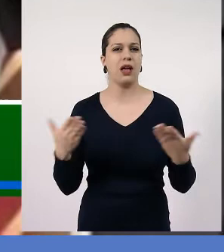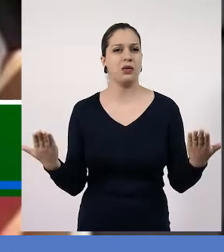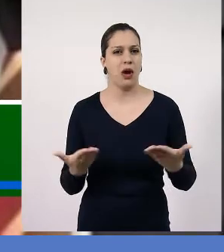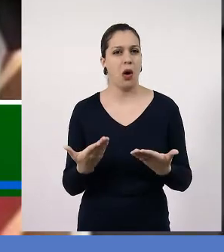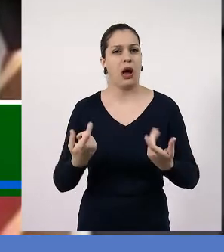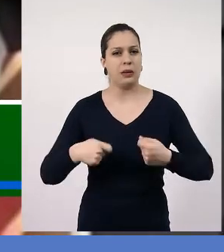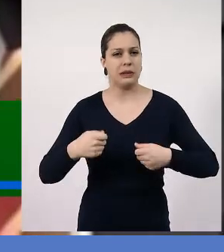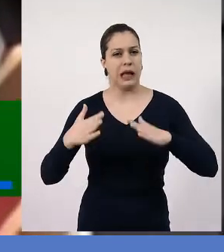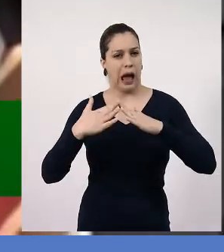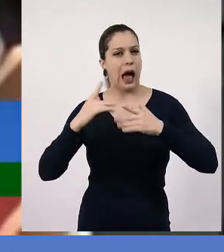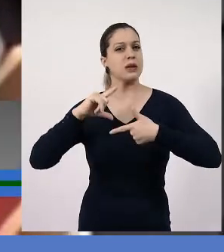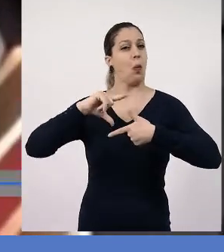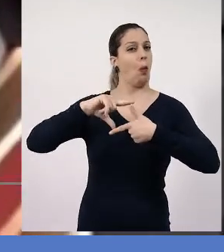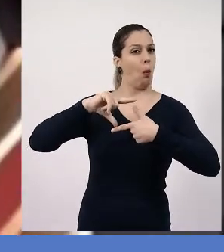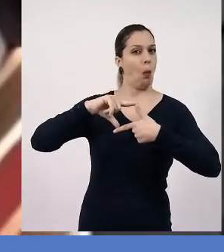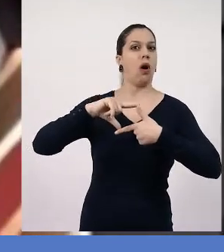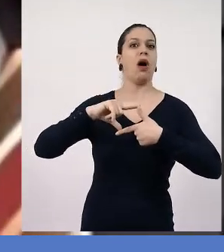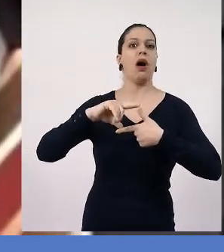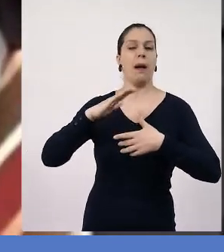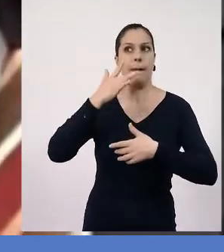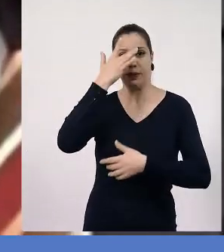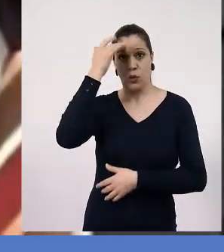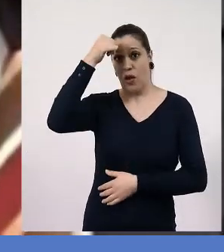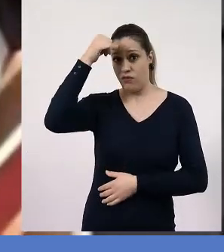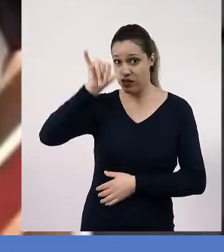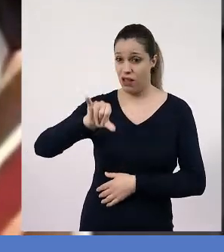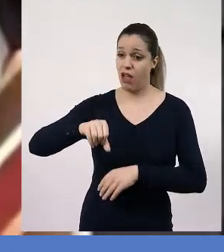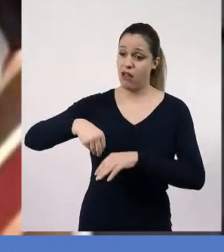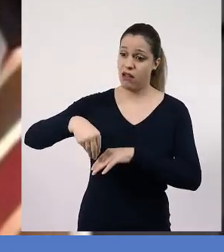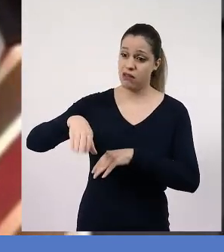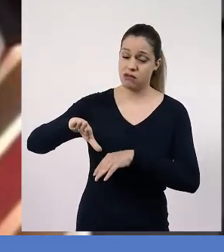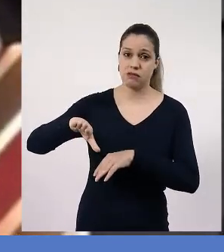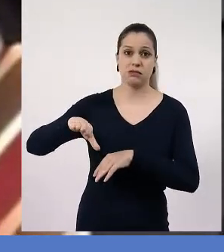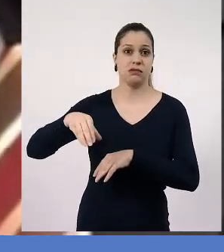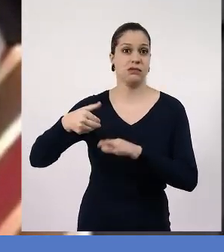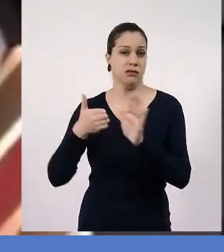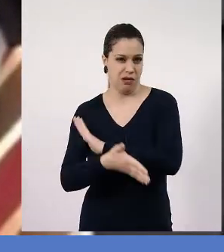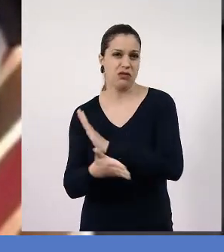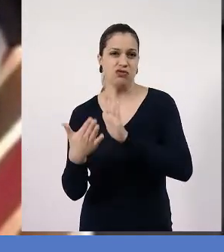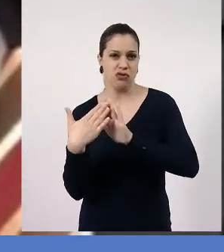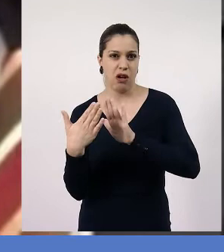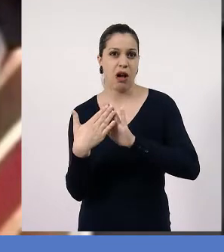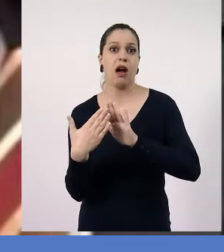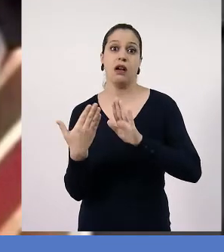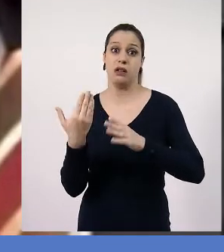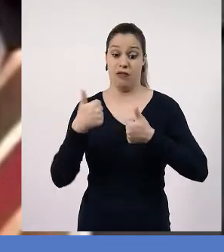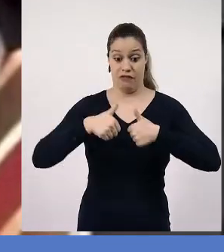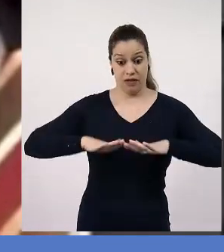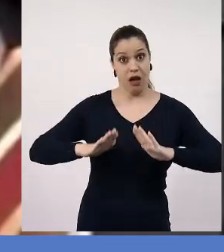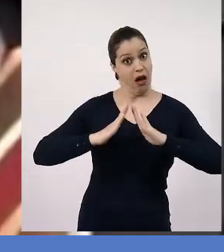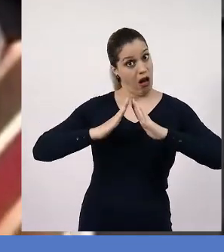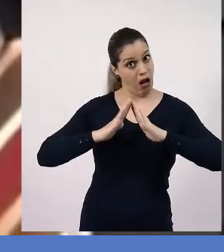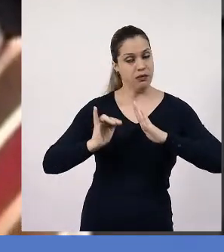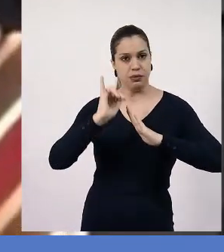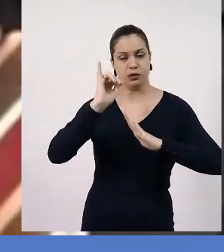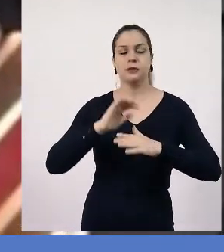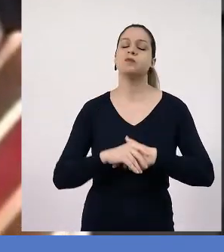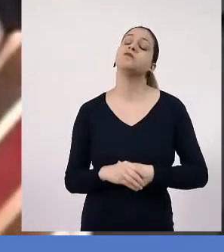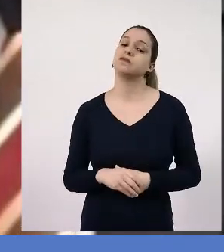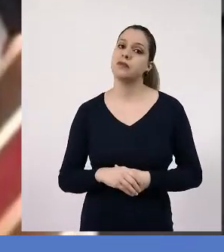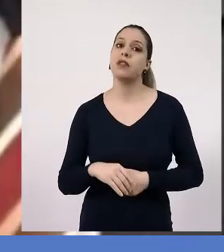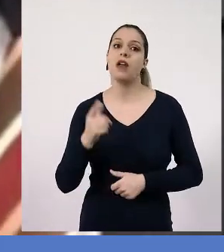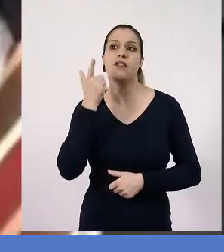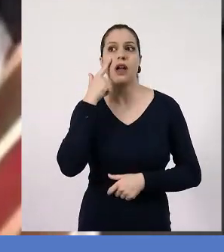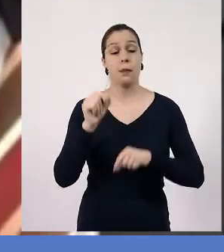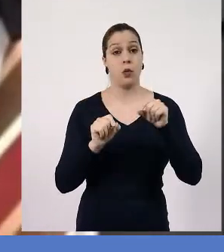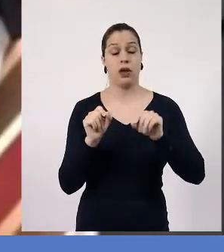hoje de isolamento, né, das pessoas de risco, que começa a liberar aos poucos, a gente vê isso aumentando muito no país. Graças a